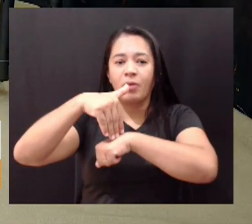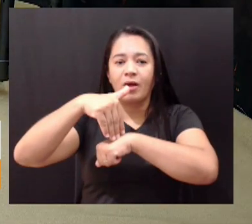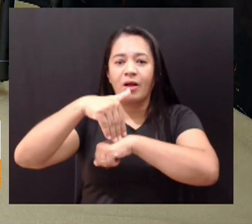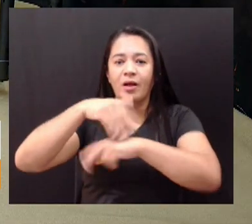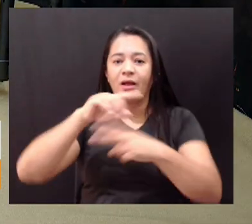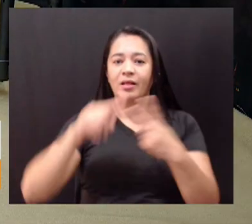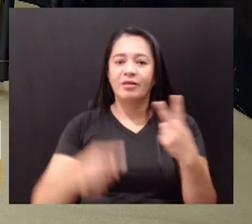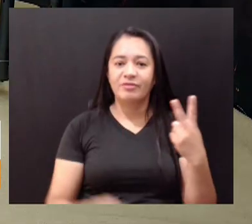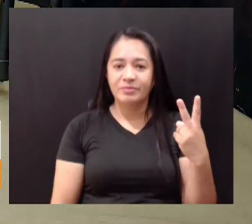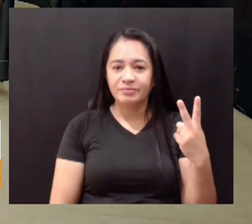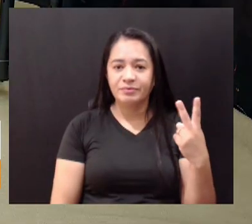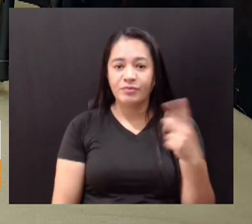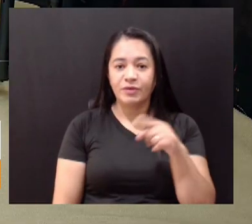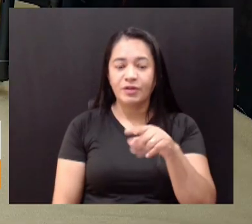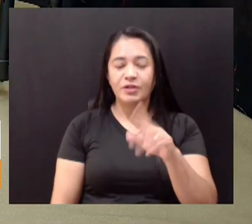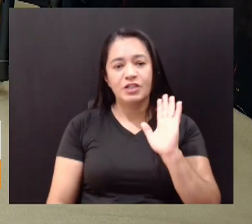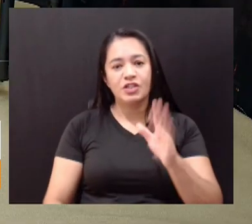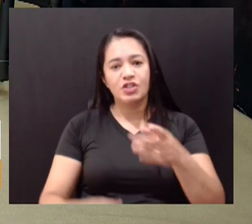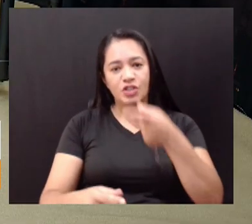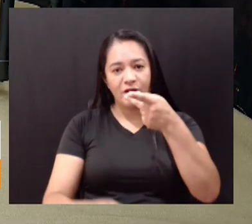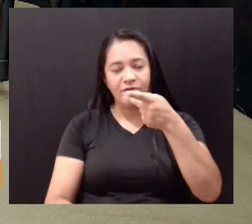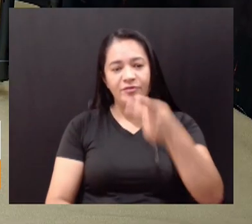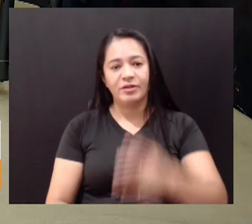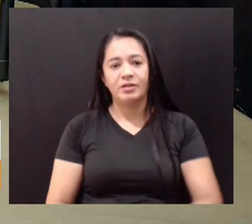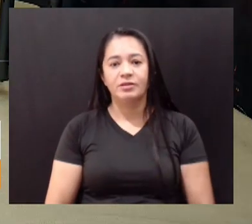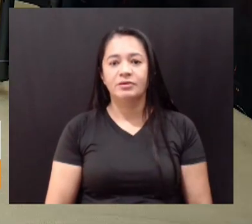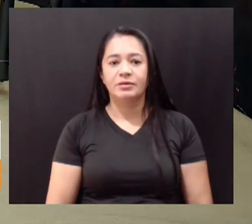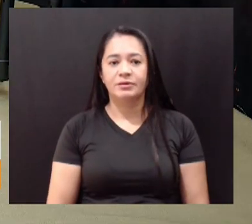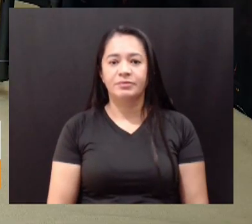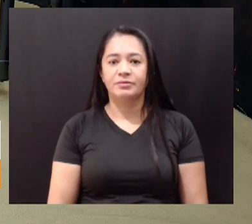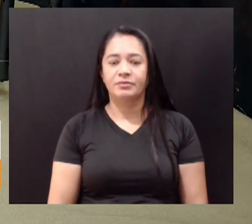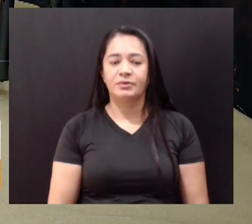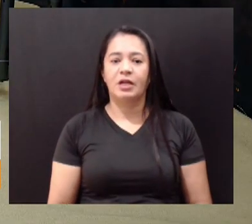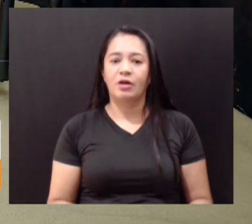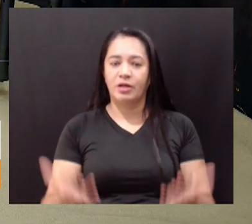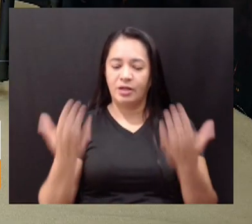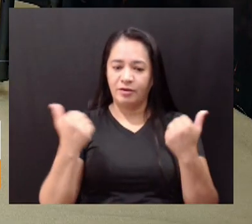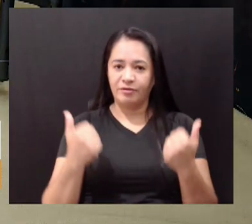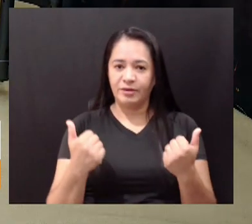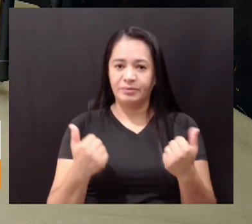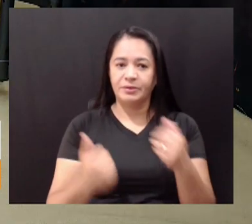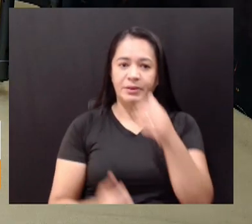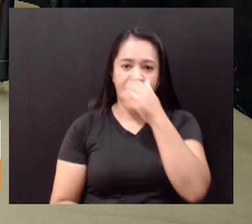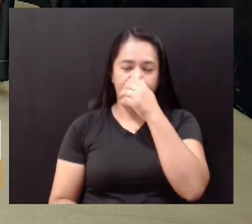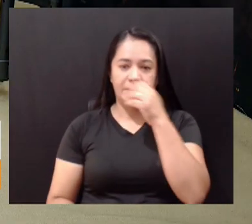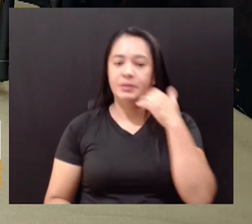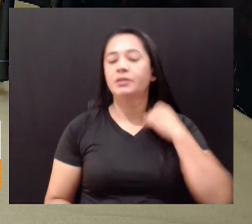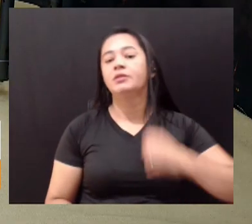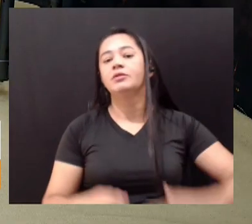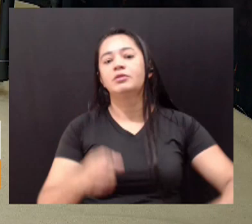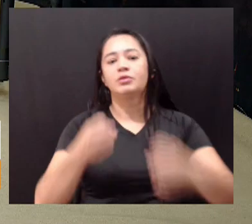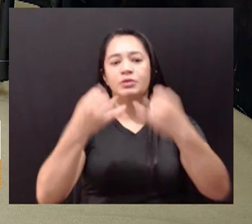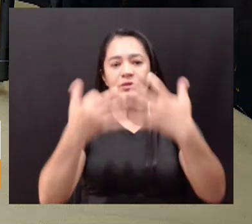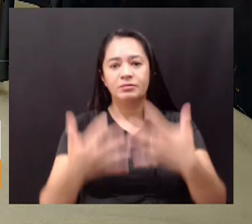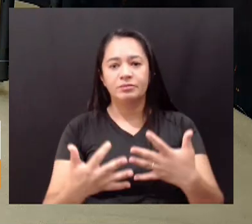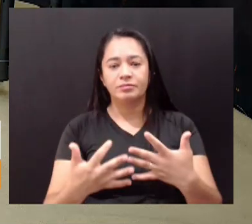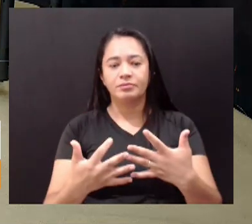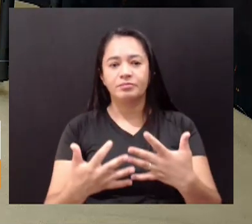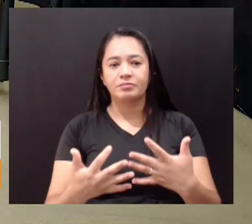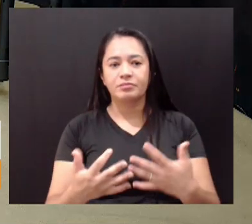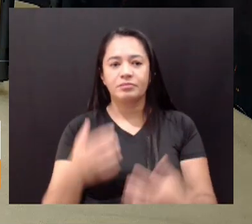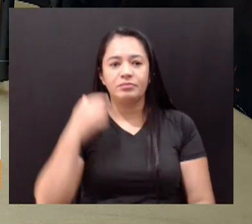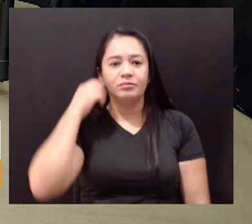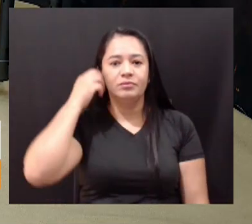falou, mas vamos só para a gente poder dar uma balanceada nesses depoimentos. São os pais mesmo, Não